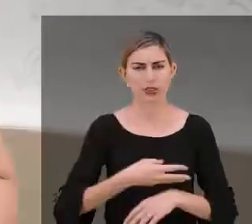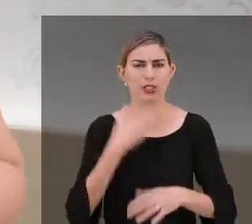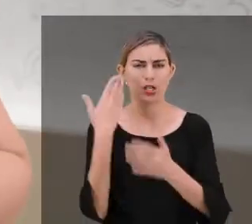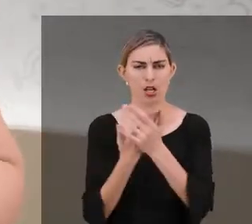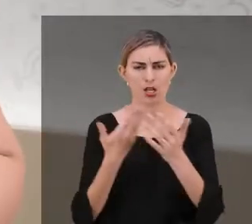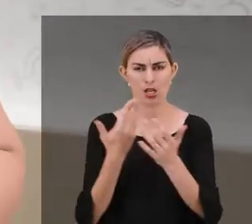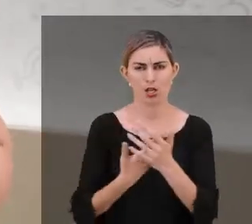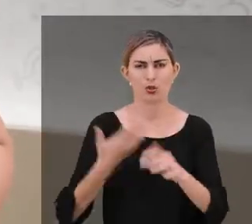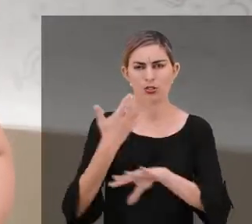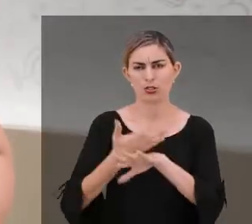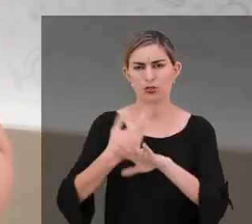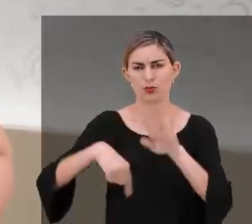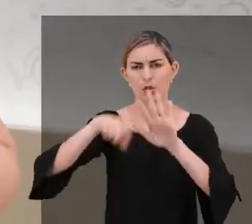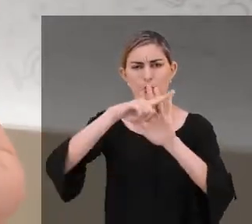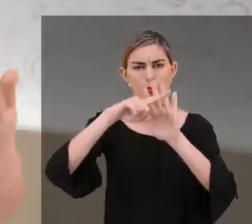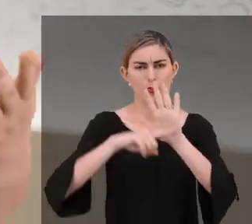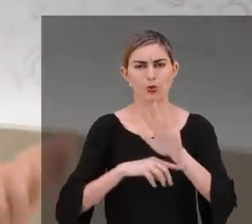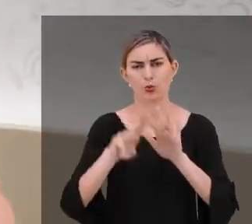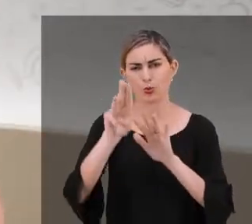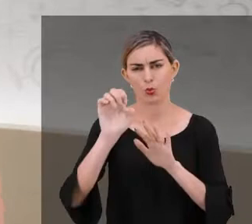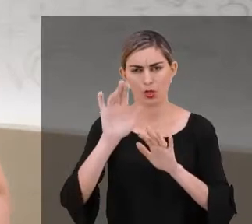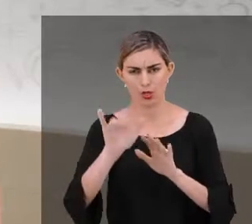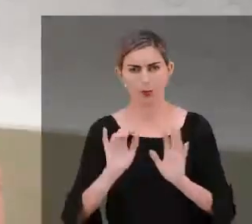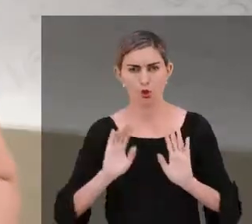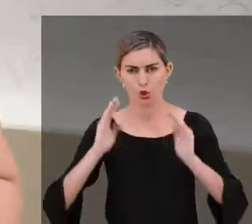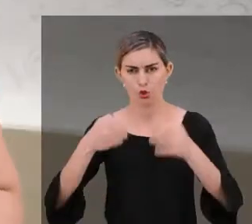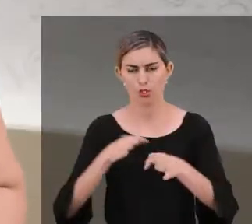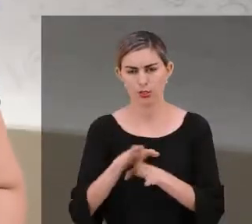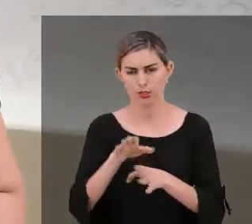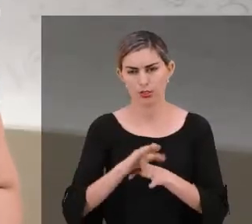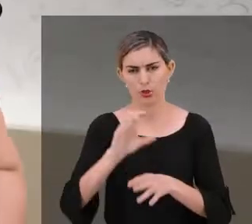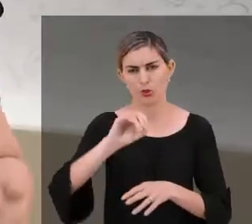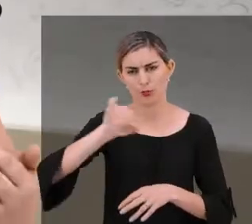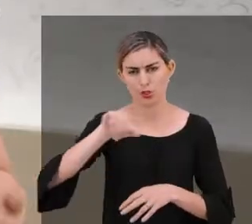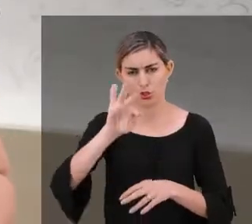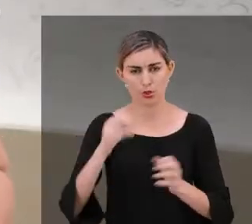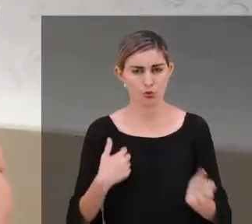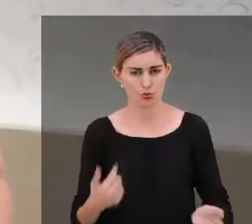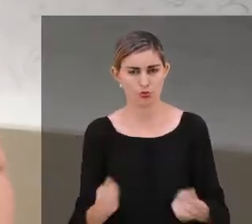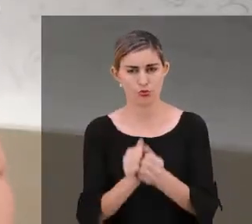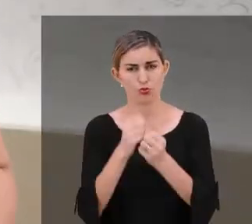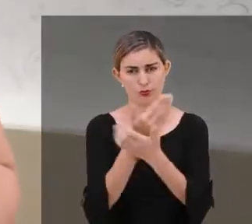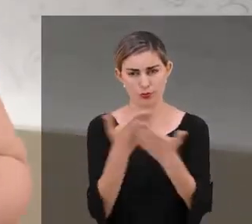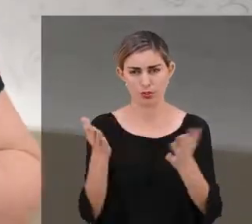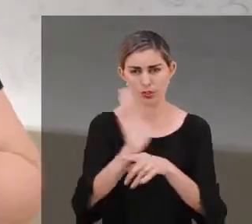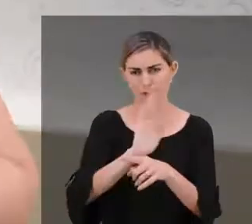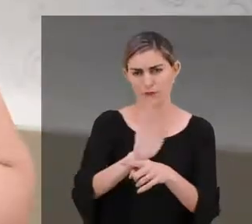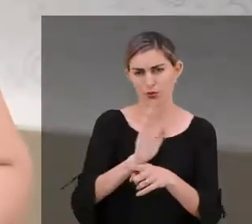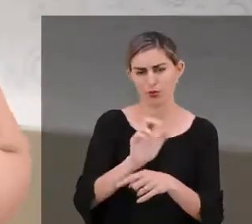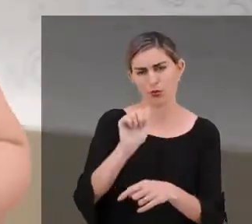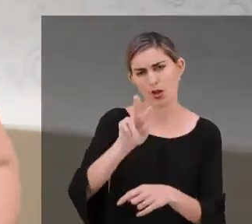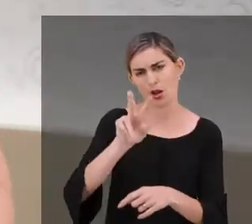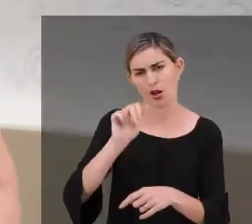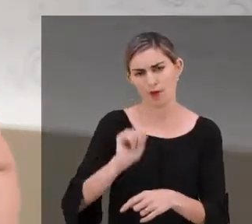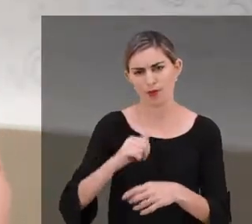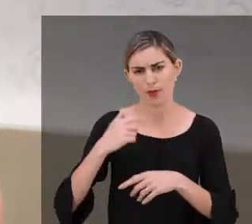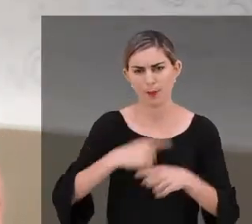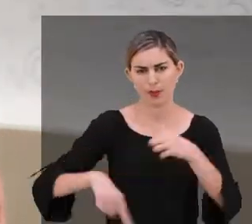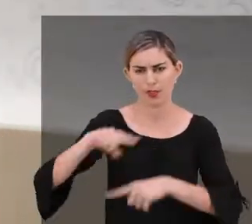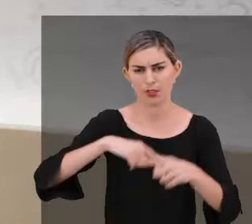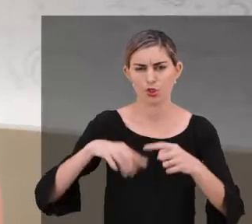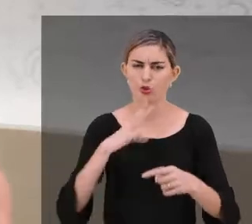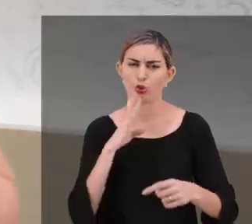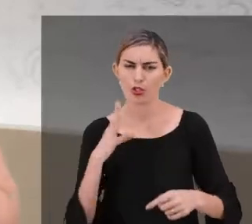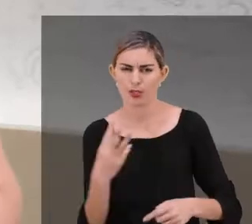nossa terceira aula da disciplina de programação web orientada a objetos. Eu estarei com vocês nas videoaulas e no AVA